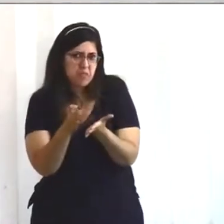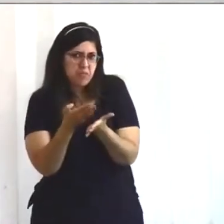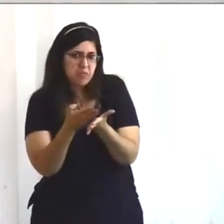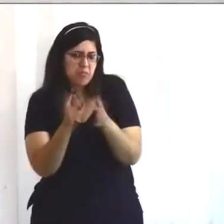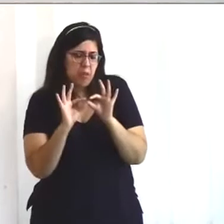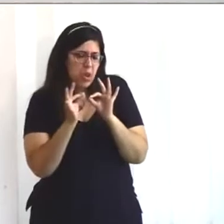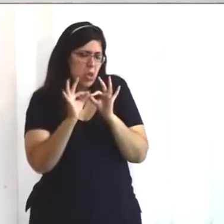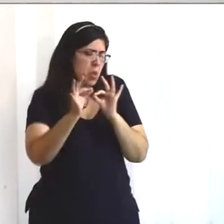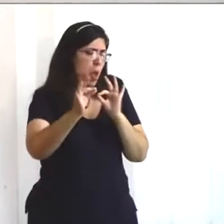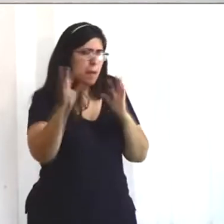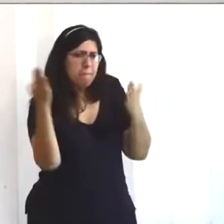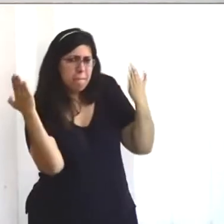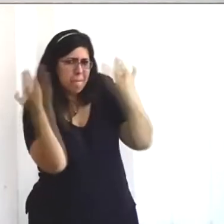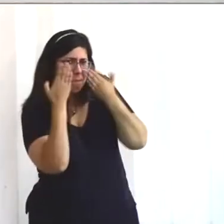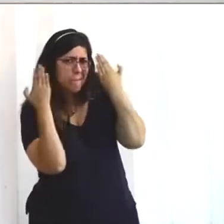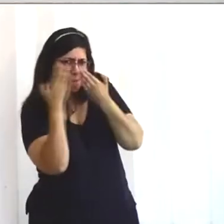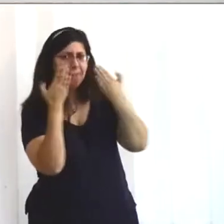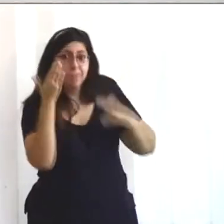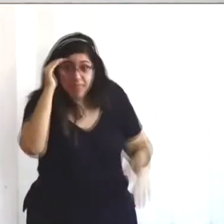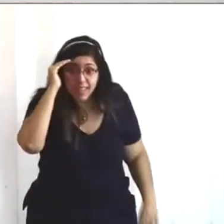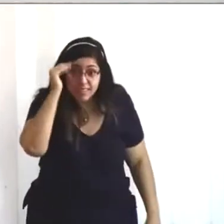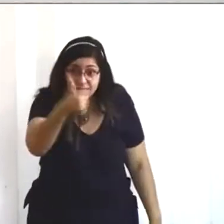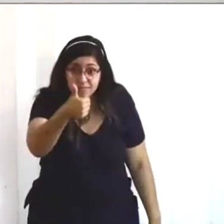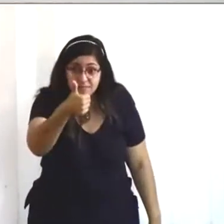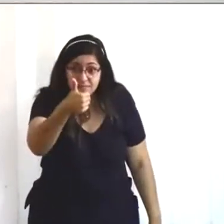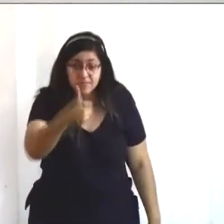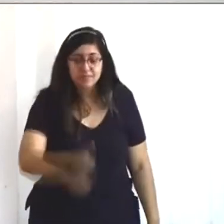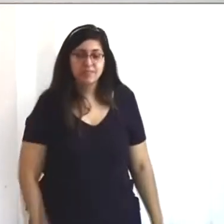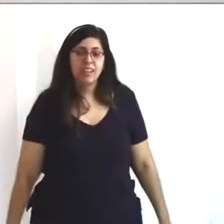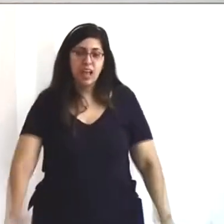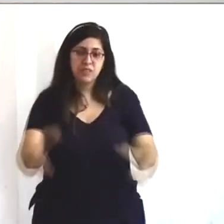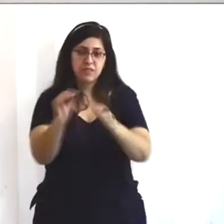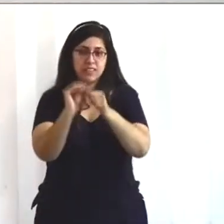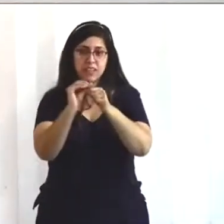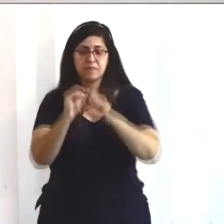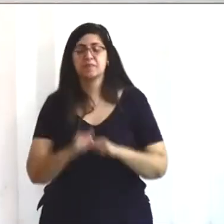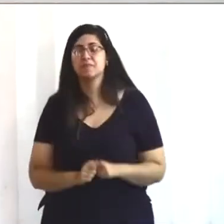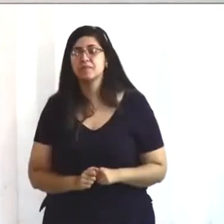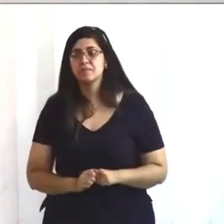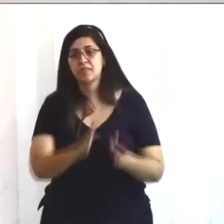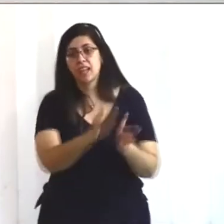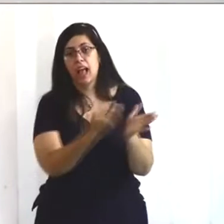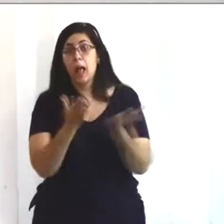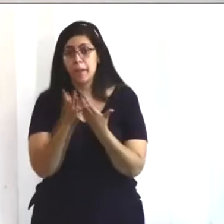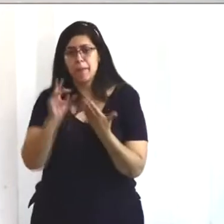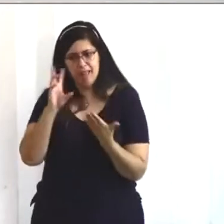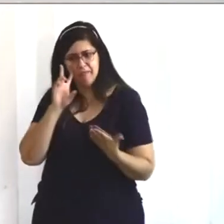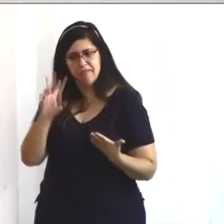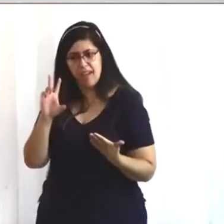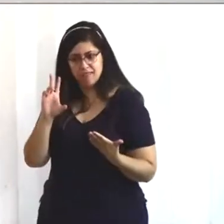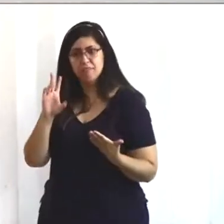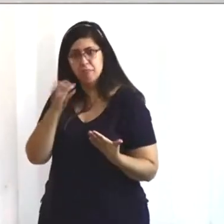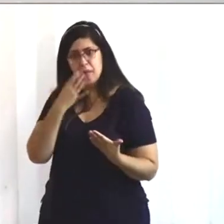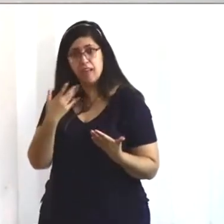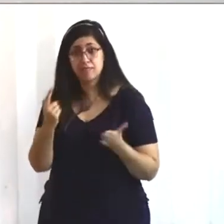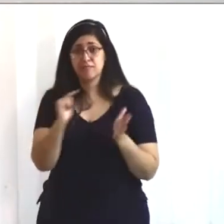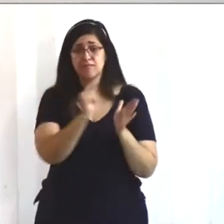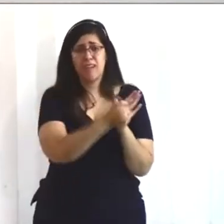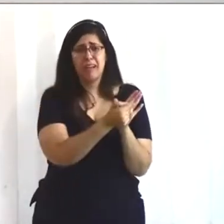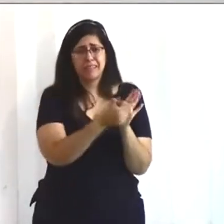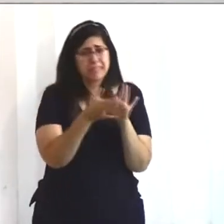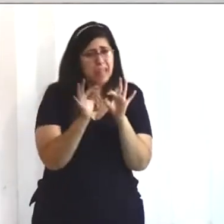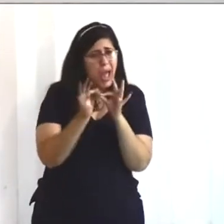você não consegue ver. Dá para fazer isso? De um lado um desenho claro, de outro lado um desenho não tão claro. Tenho certeza que as